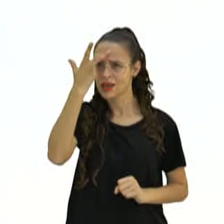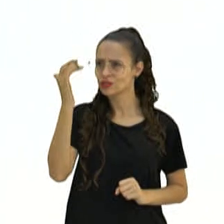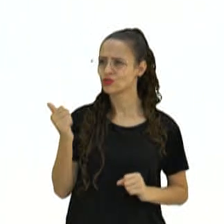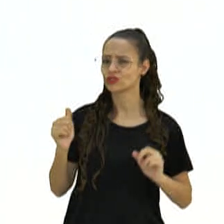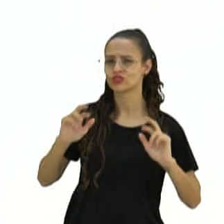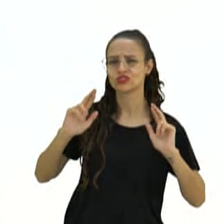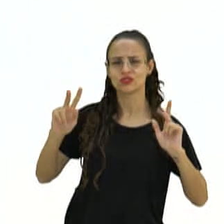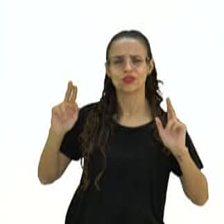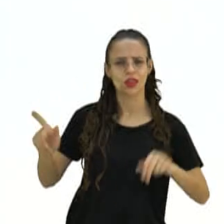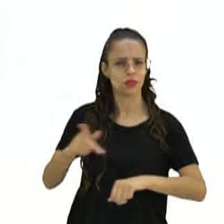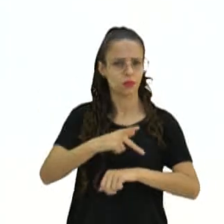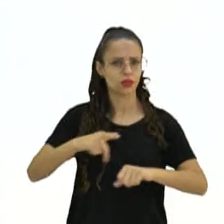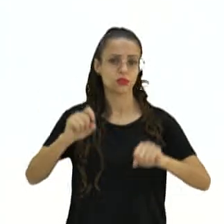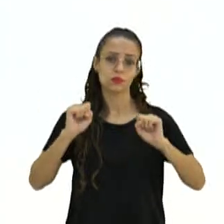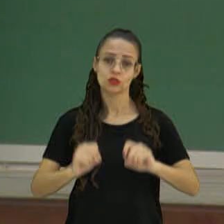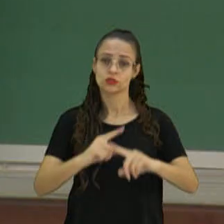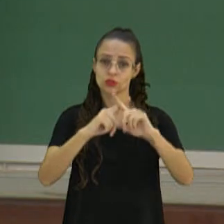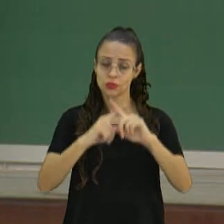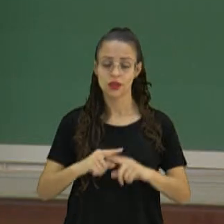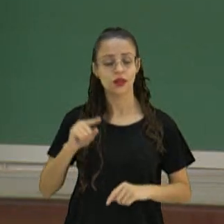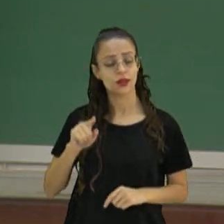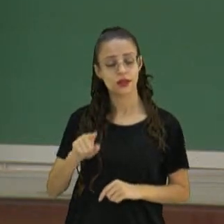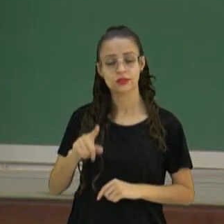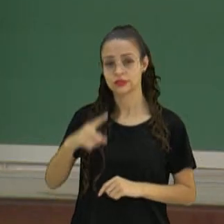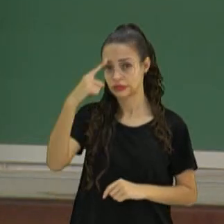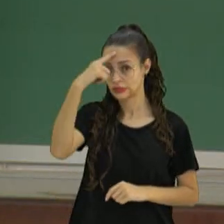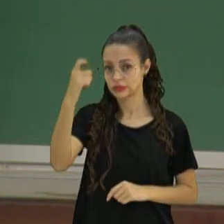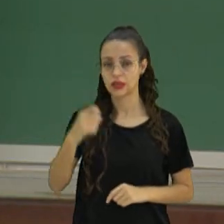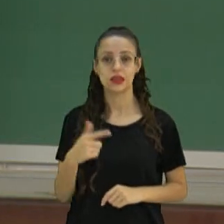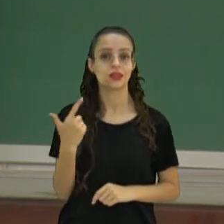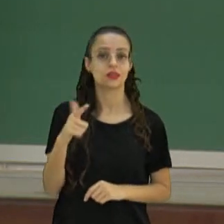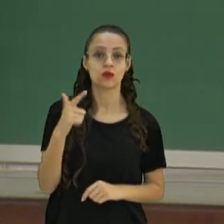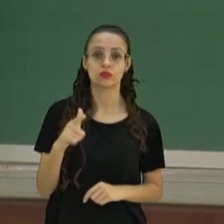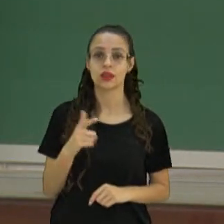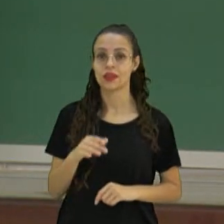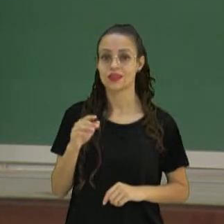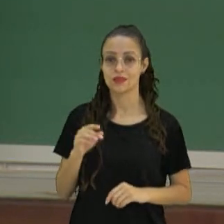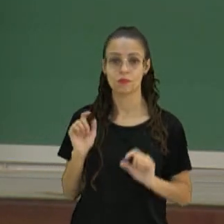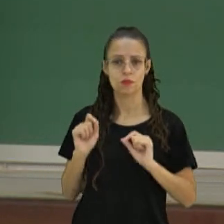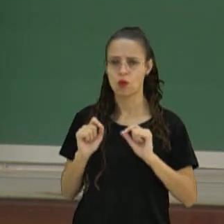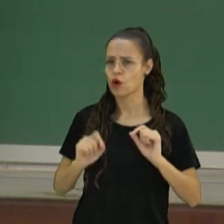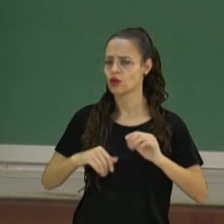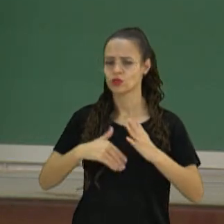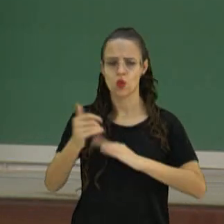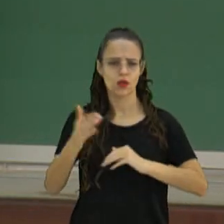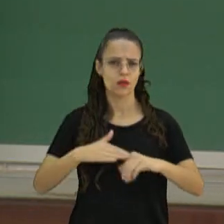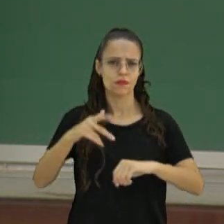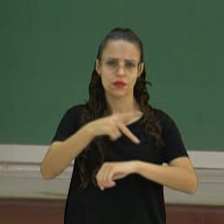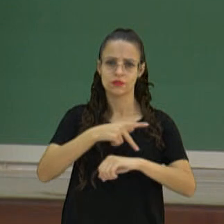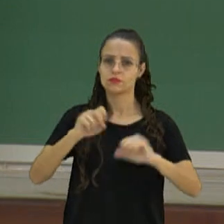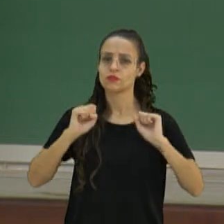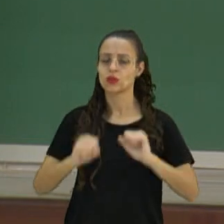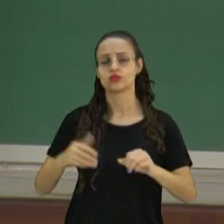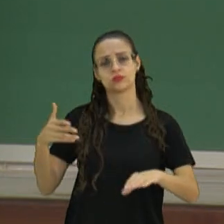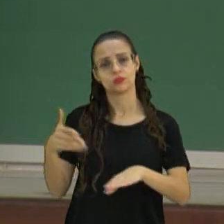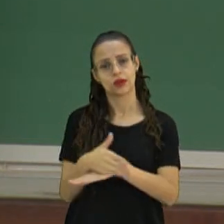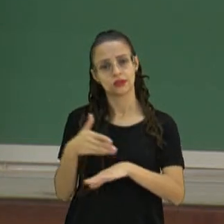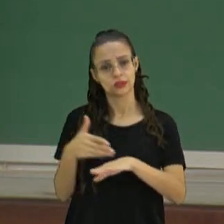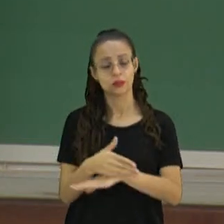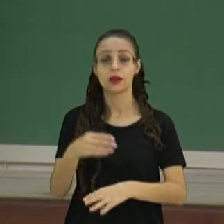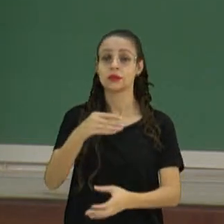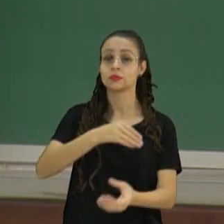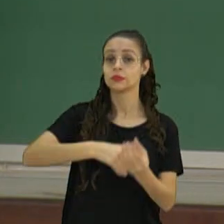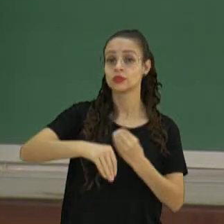de competições, né? Essa é a ideia, né? Então não existem origens, né? Várias origens podem estar participando da competição. Ela vai